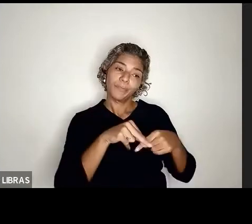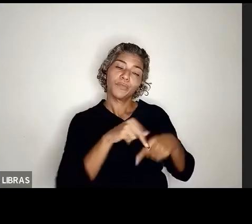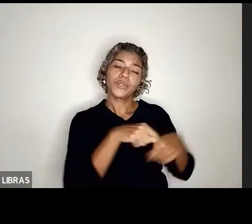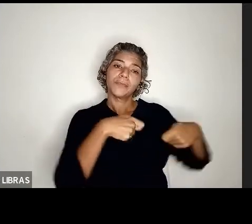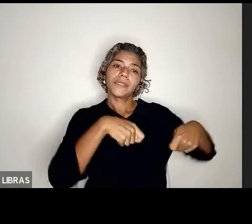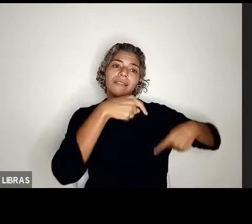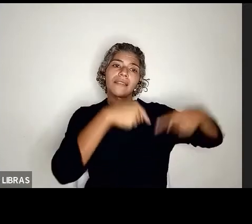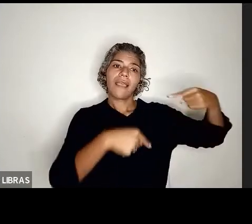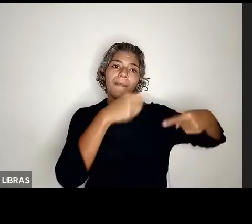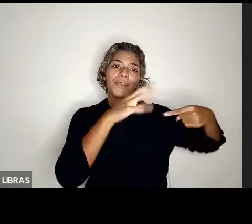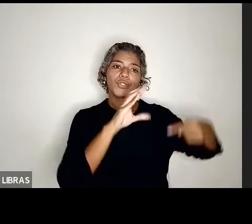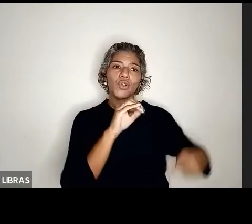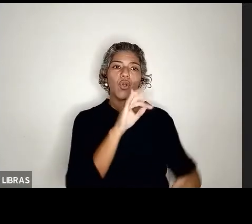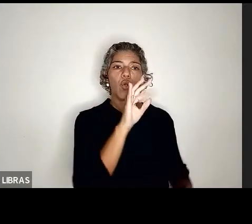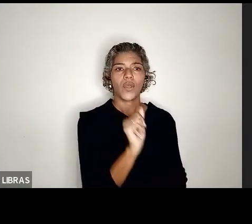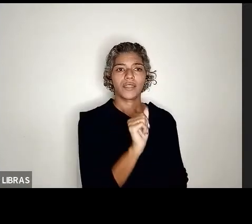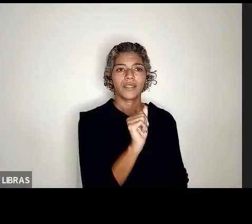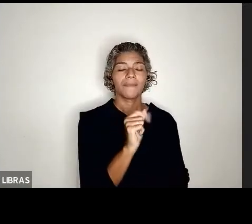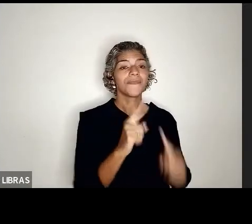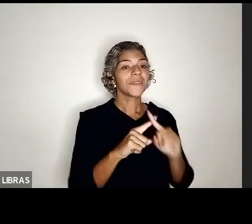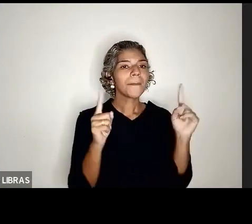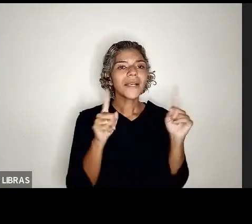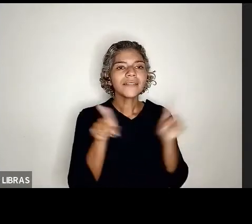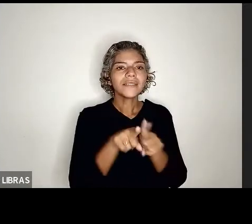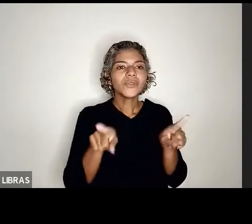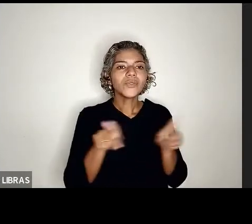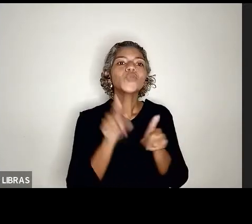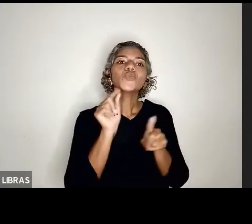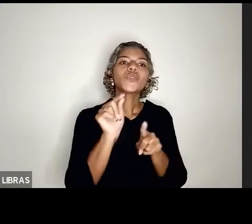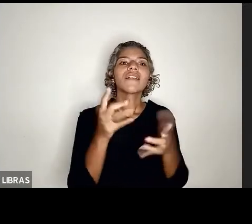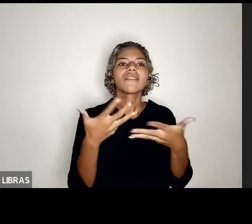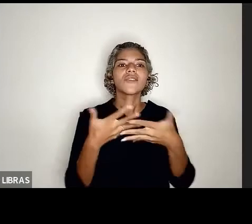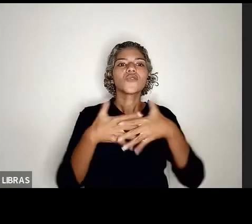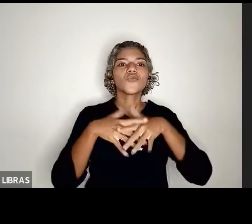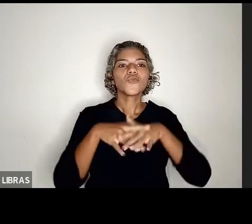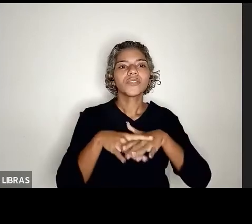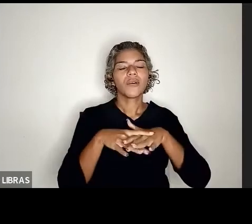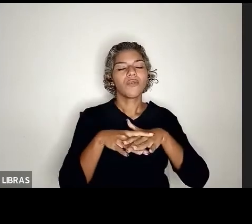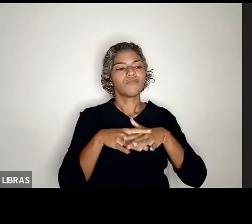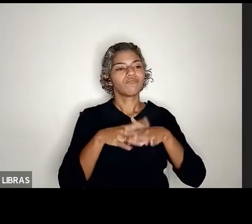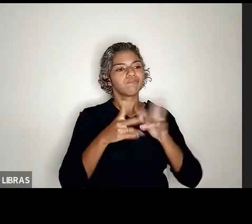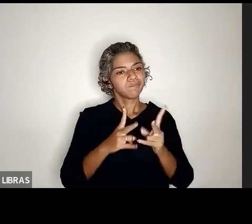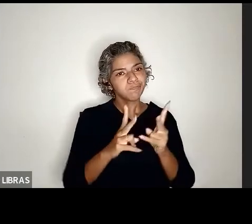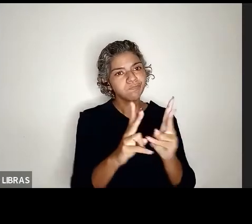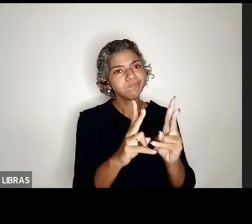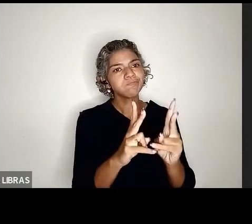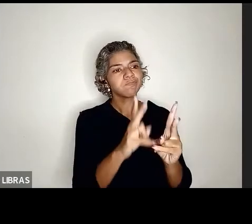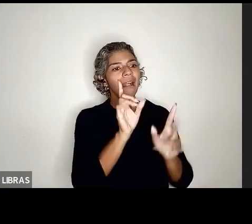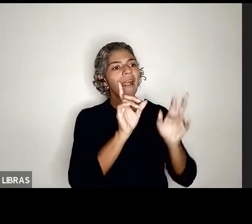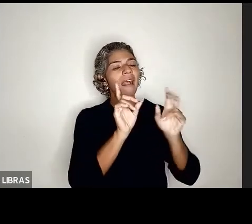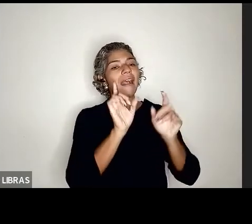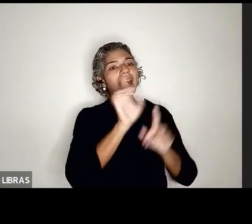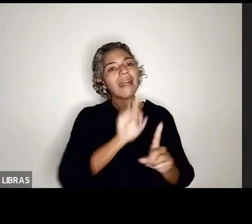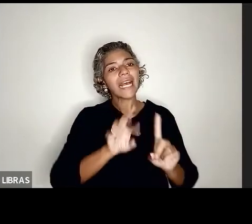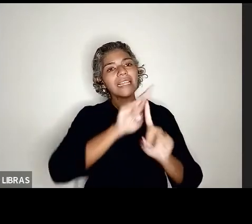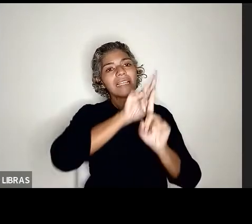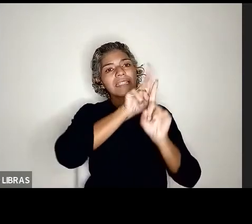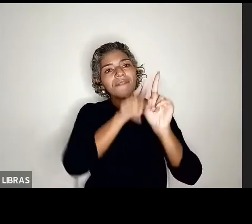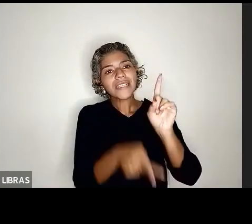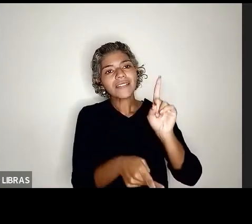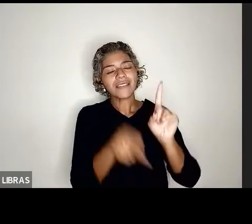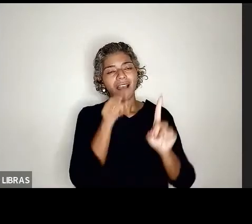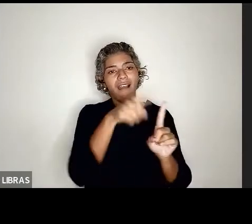outra inclusão que tem a ver com essa inclusão de subjetividades e essas dimensões epistemológicas do conhecimento. O